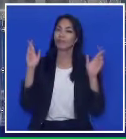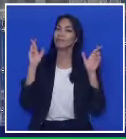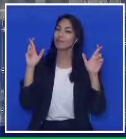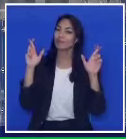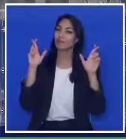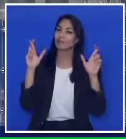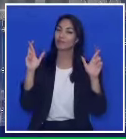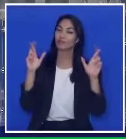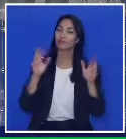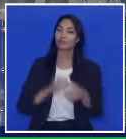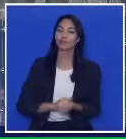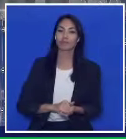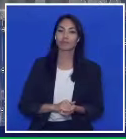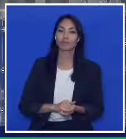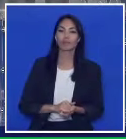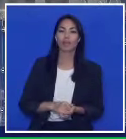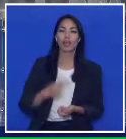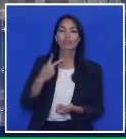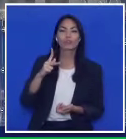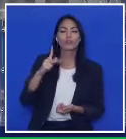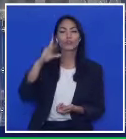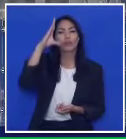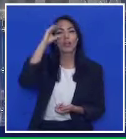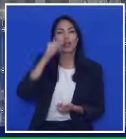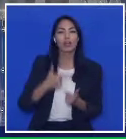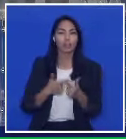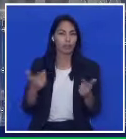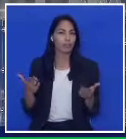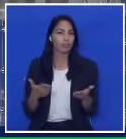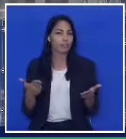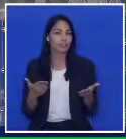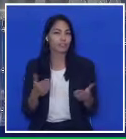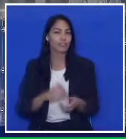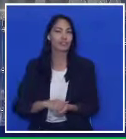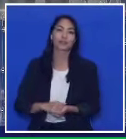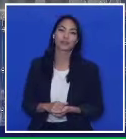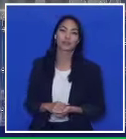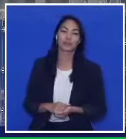Dedos cruzados. Será que essa noite é a sua noite da sorte?